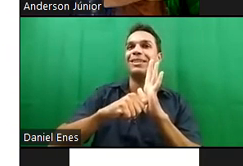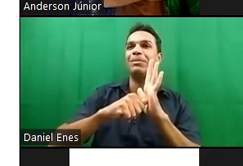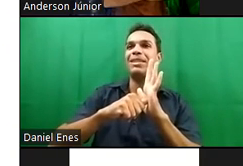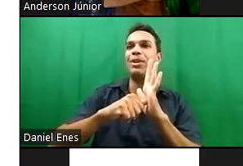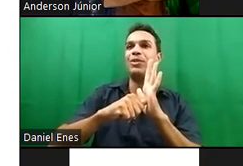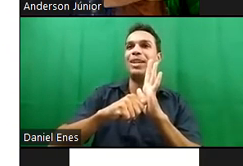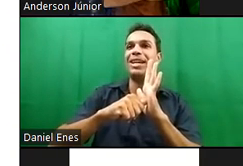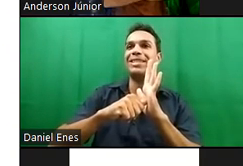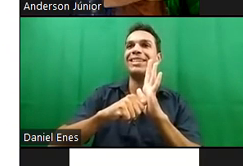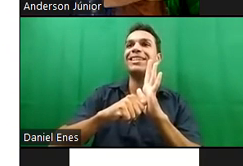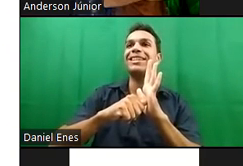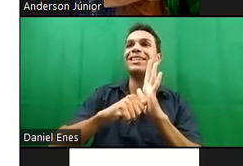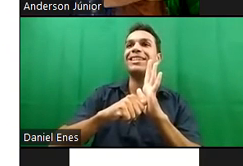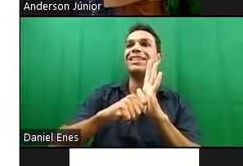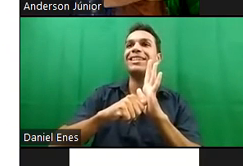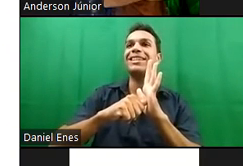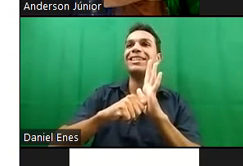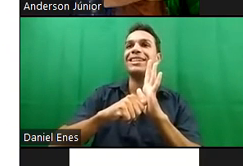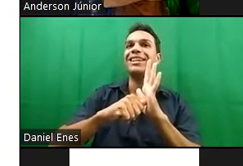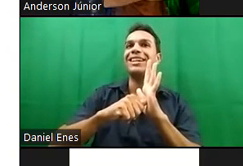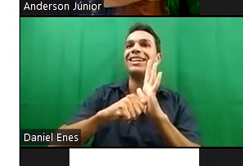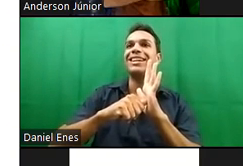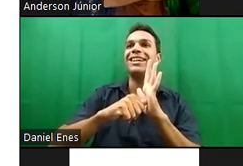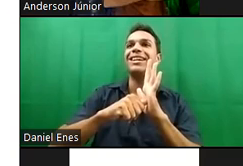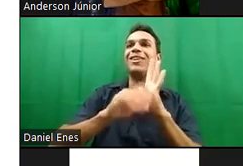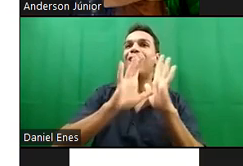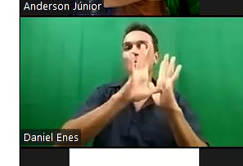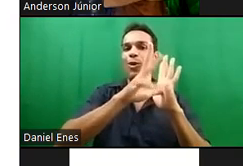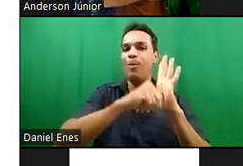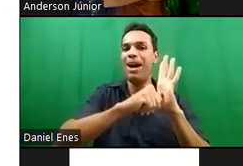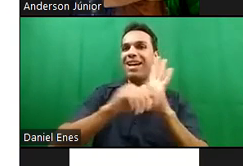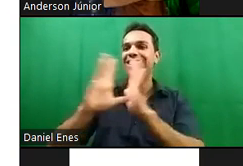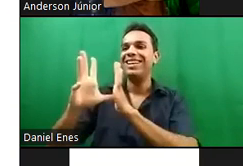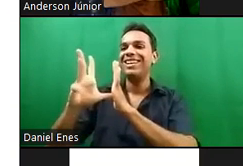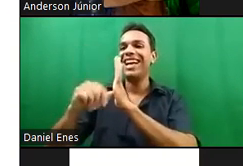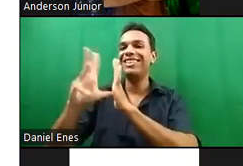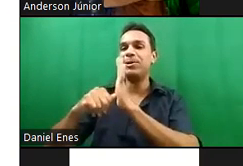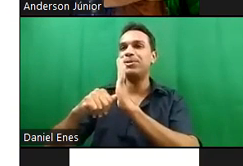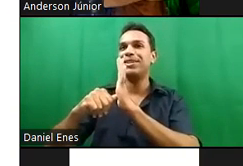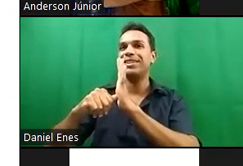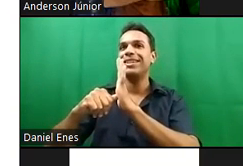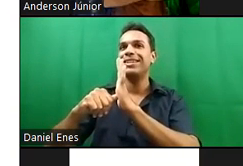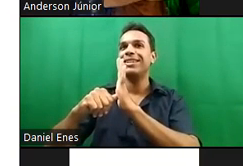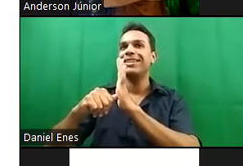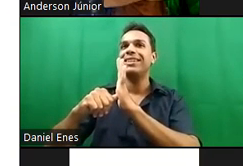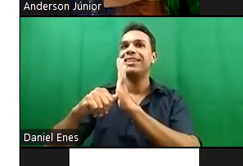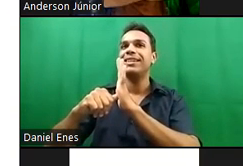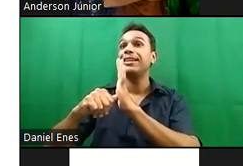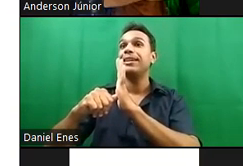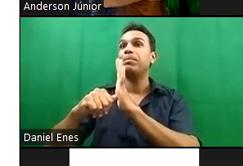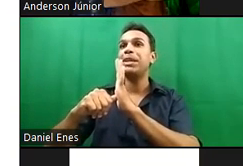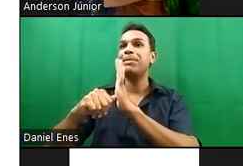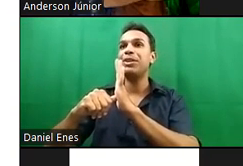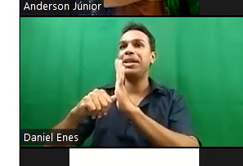percebeu a diferença? Ó, de novo, ó, roubar, ladrão.